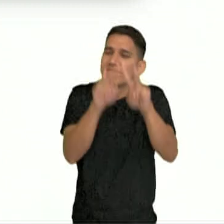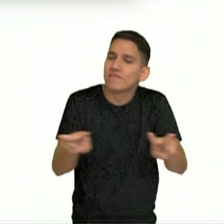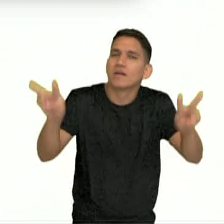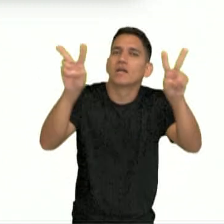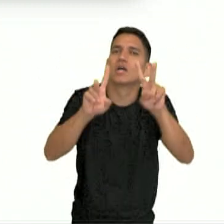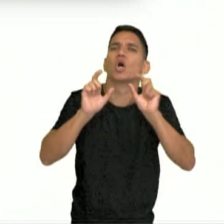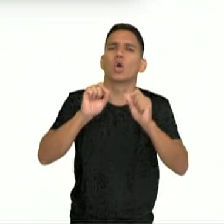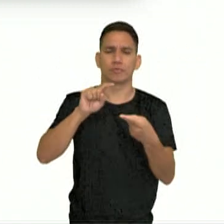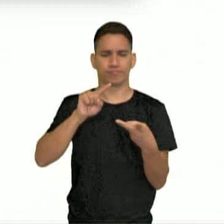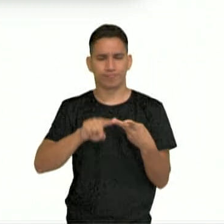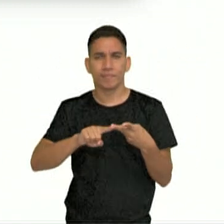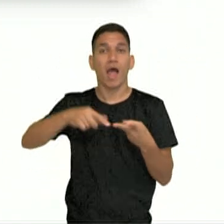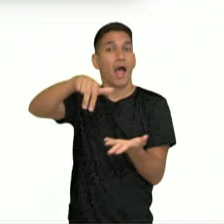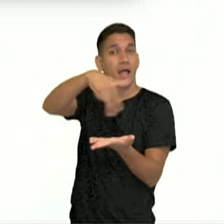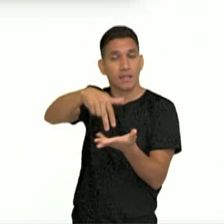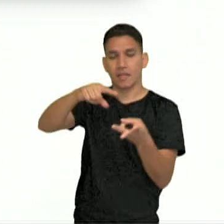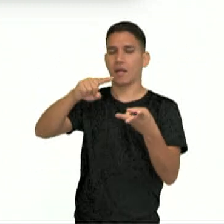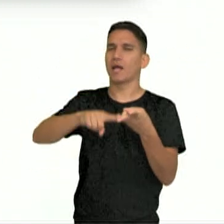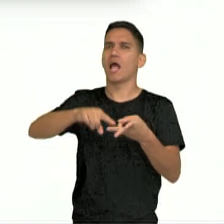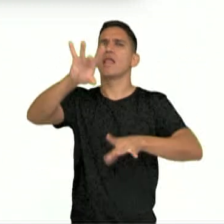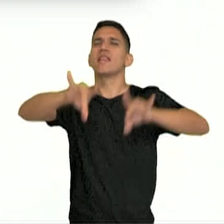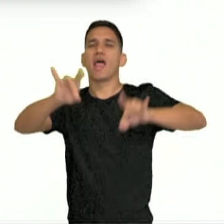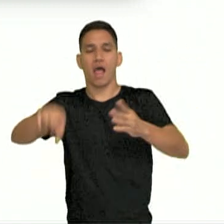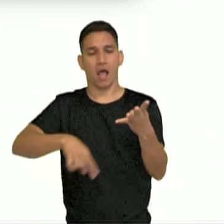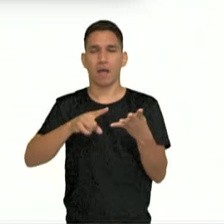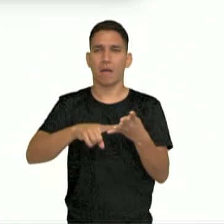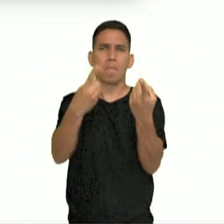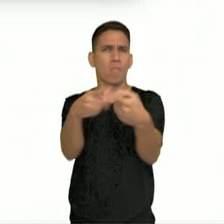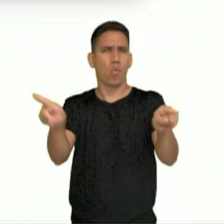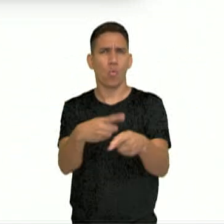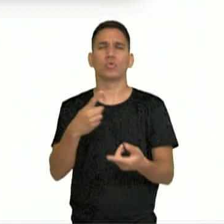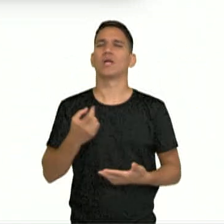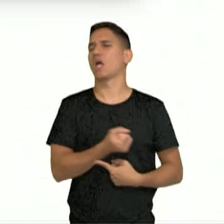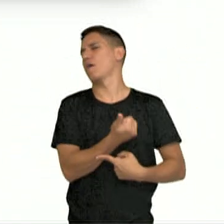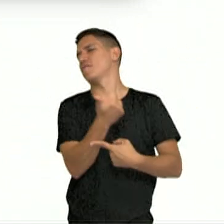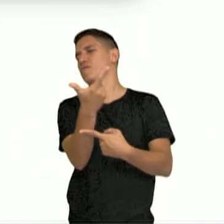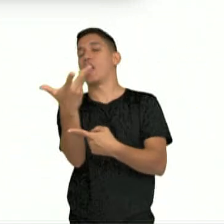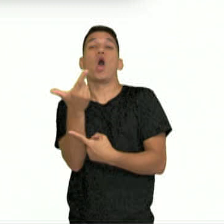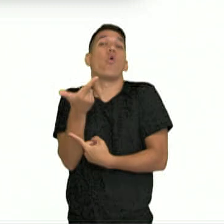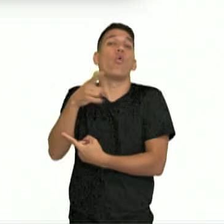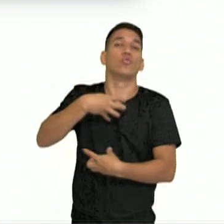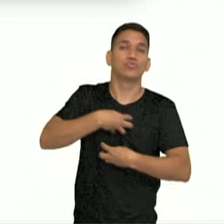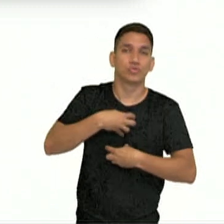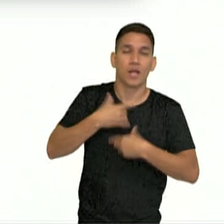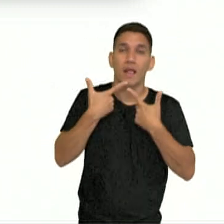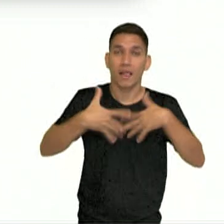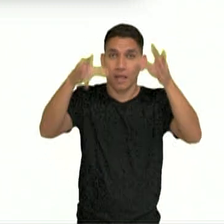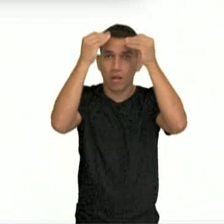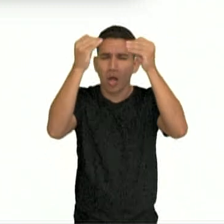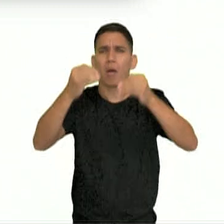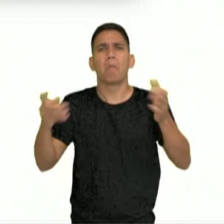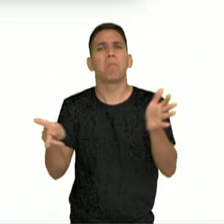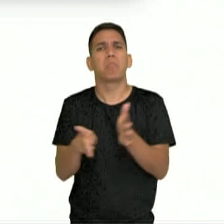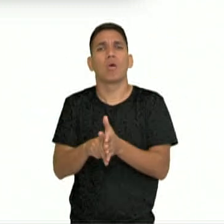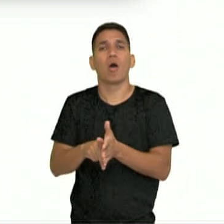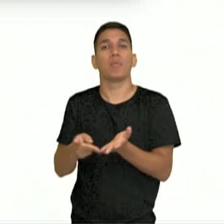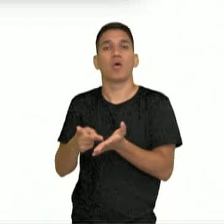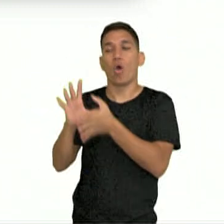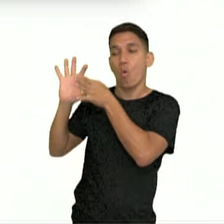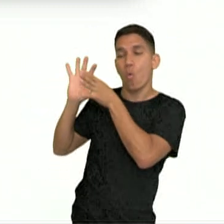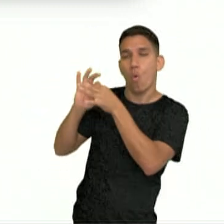a dança, o teatro, a música e outras linguagens da arte nascem de contextos